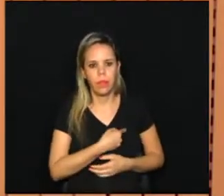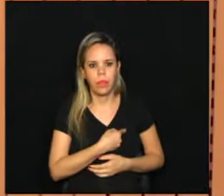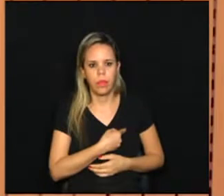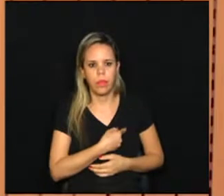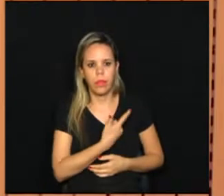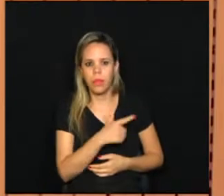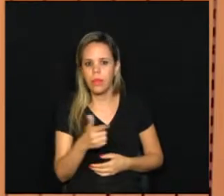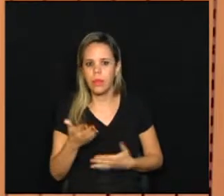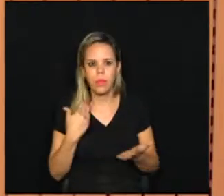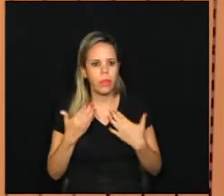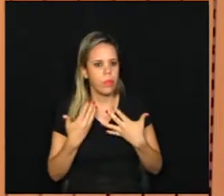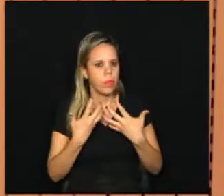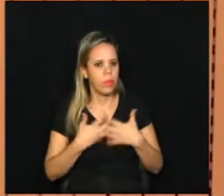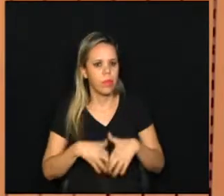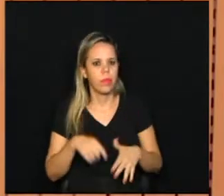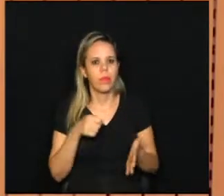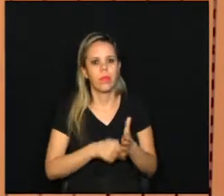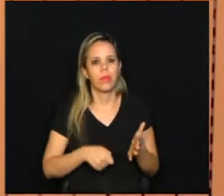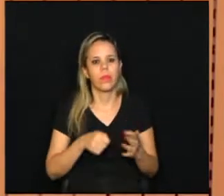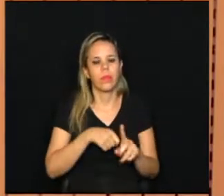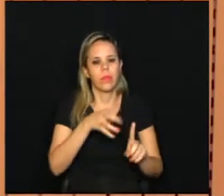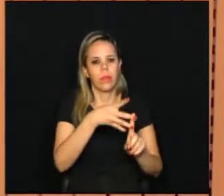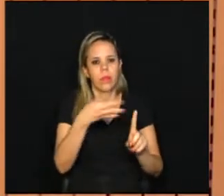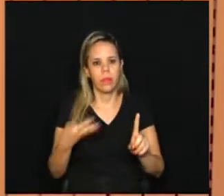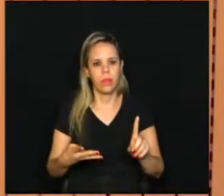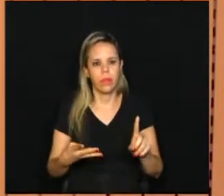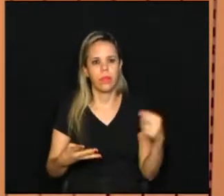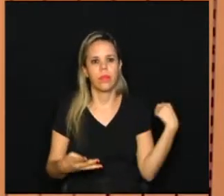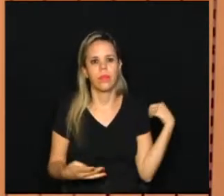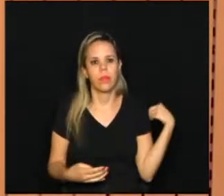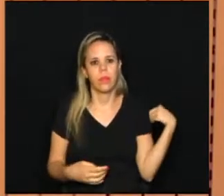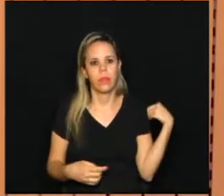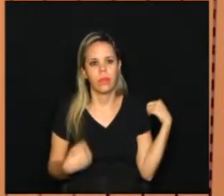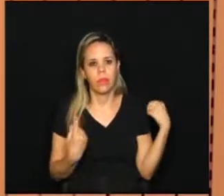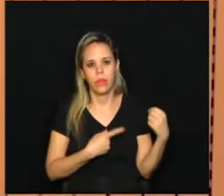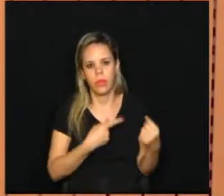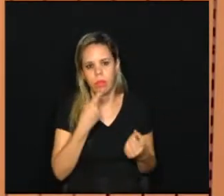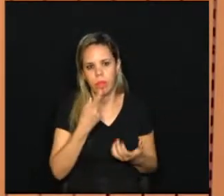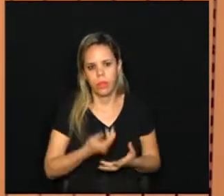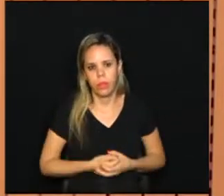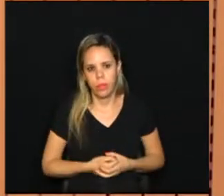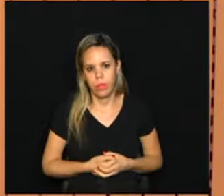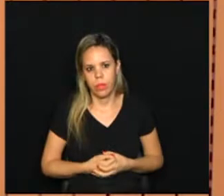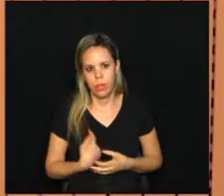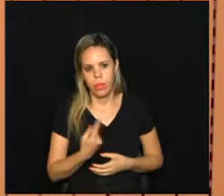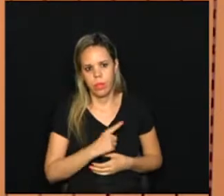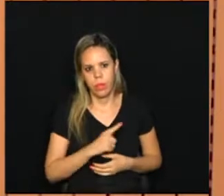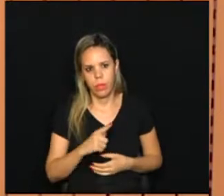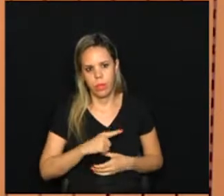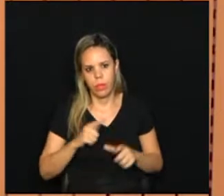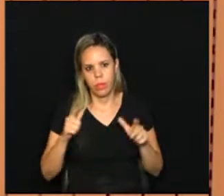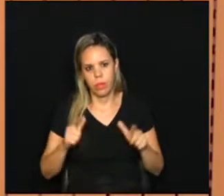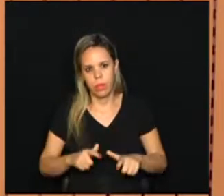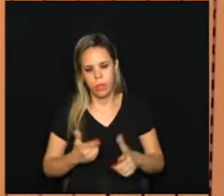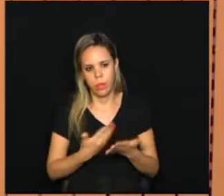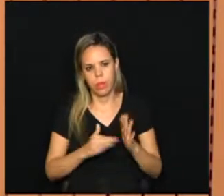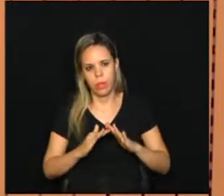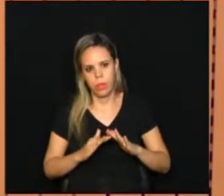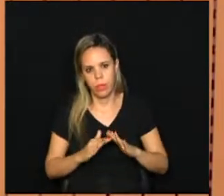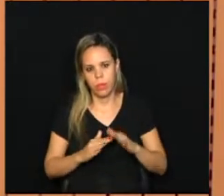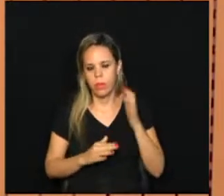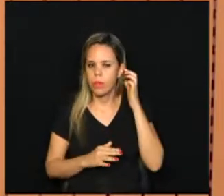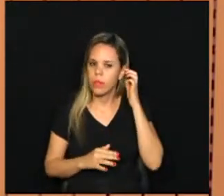não debater a pauta LGBT, e que a gente está falando novamente. É para a gente ter um ambiente escolar que, de